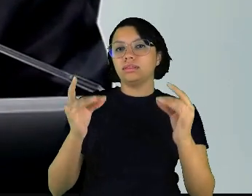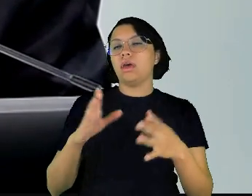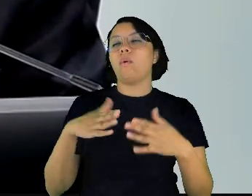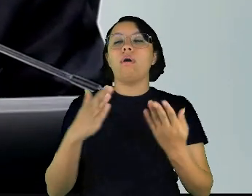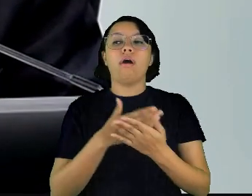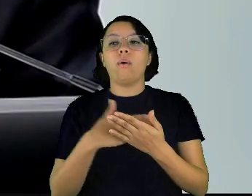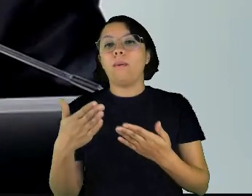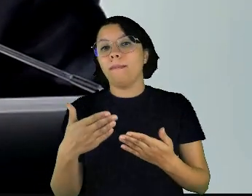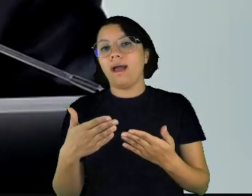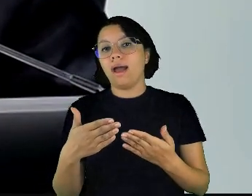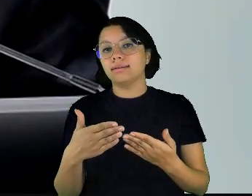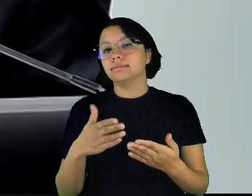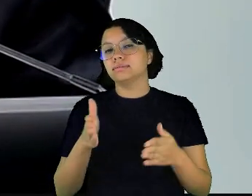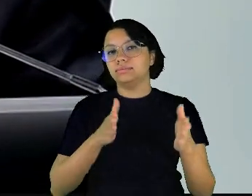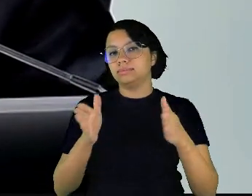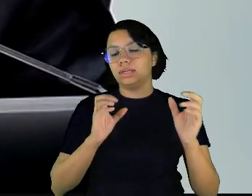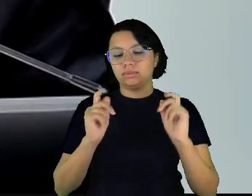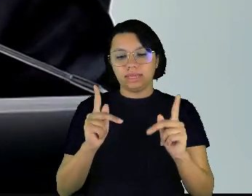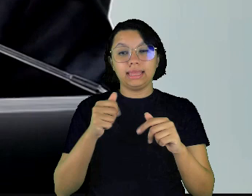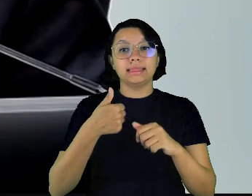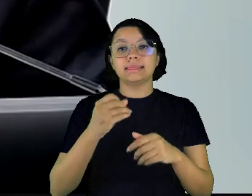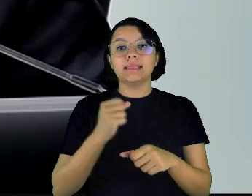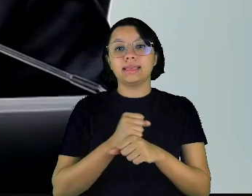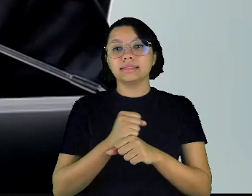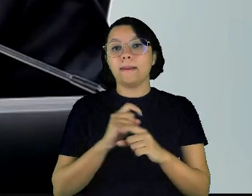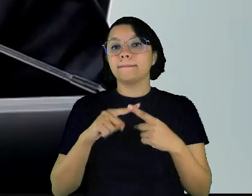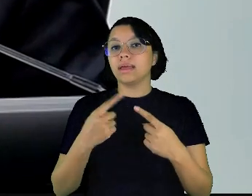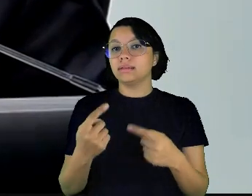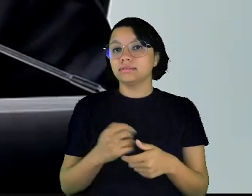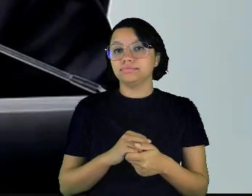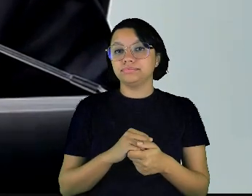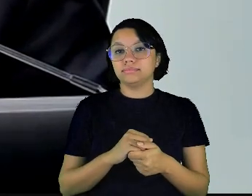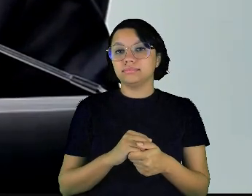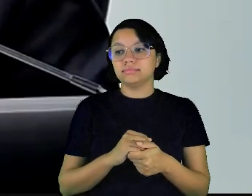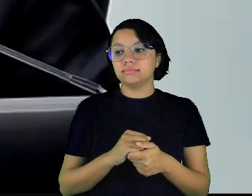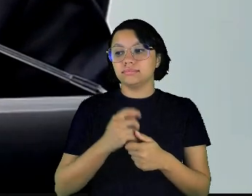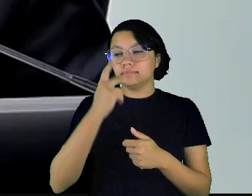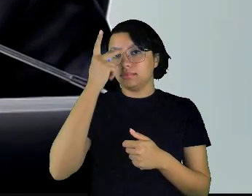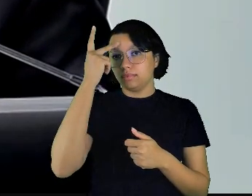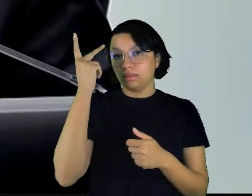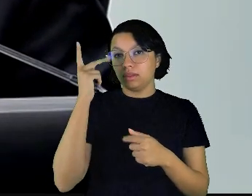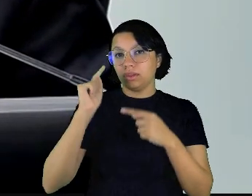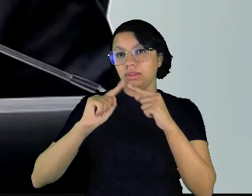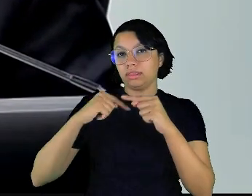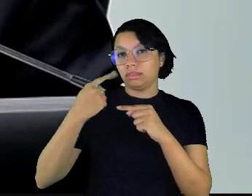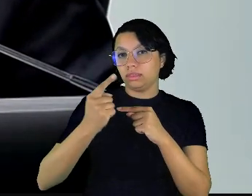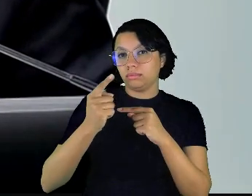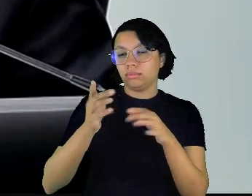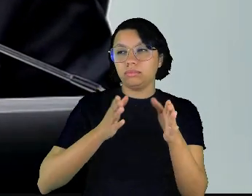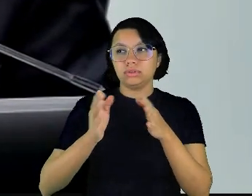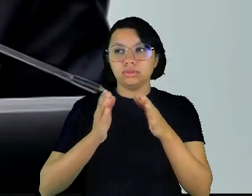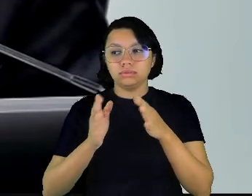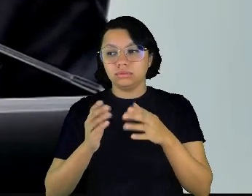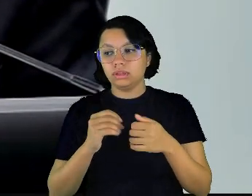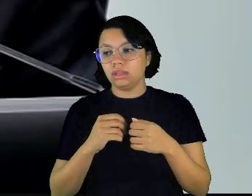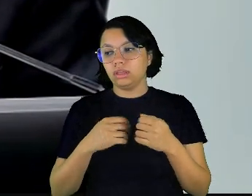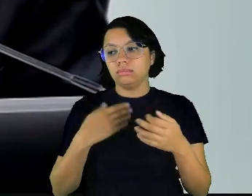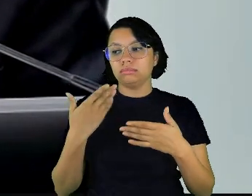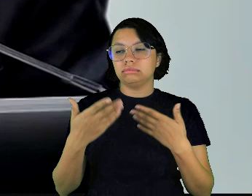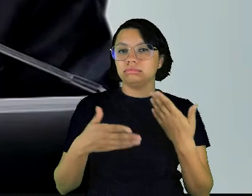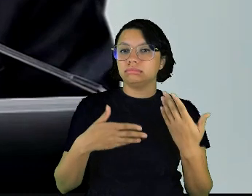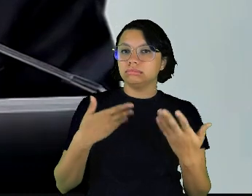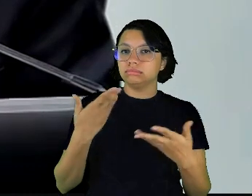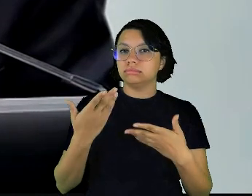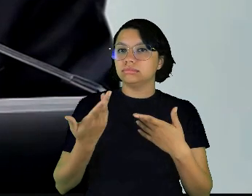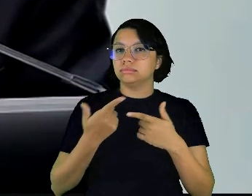efetivamente o prazo. 10 anos. Porém, a pessoa, depois de um tempo, aí,